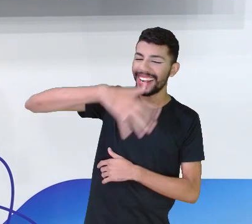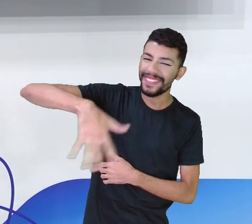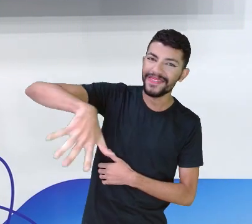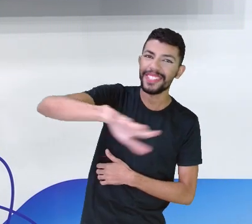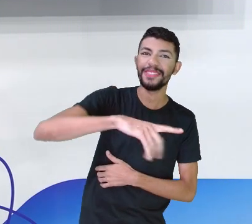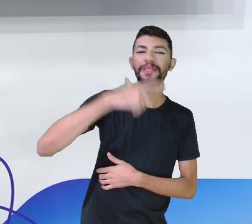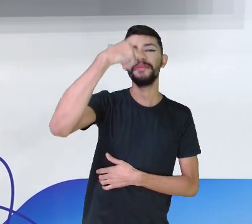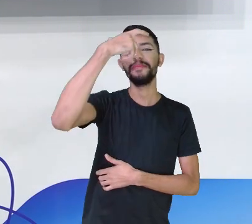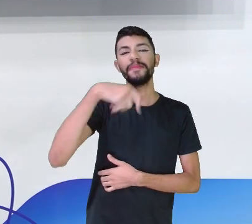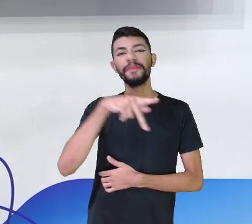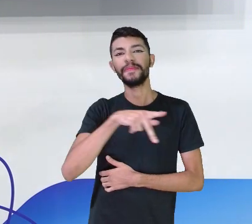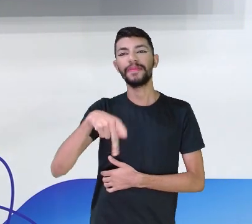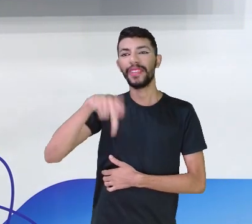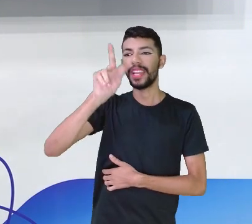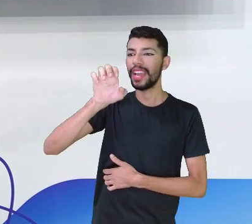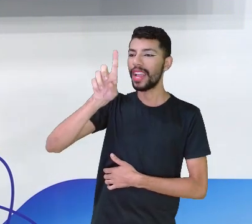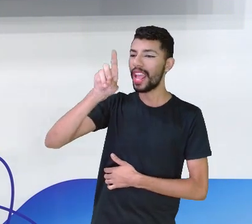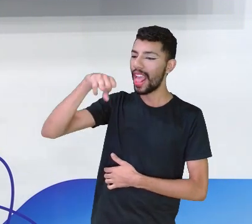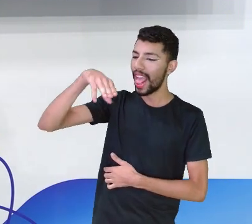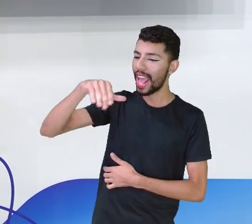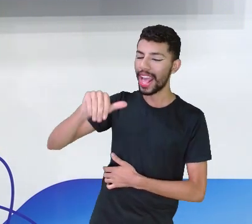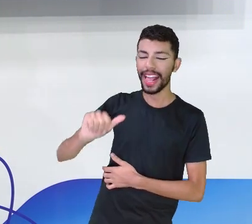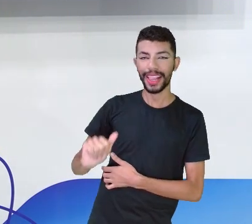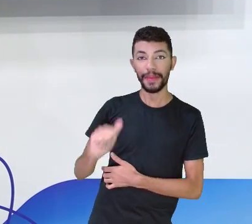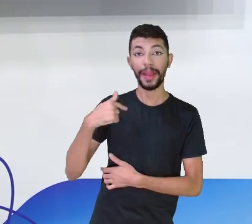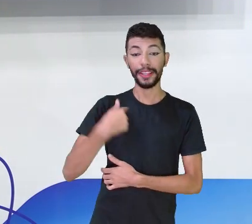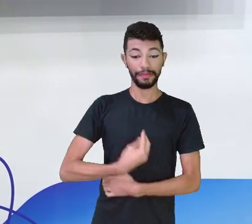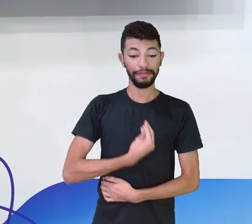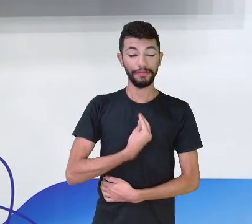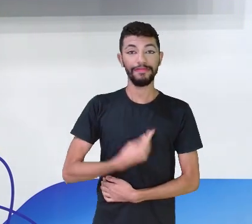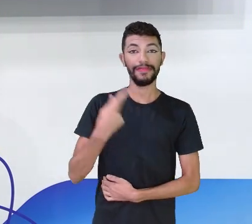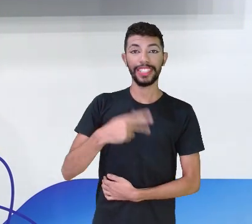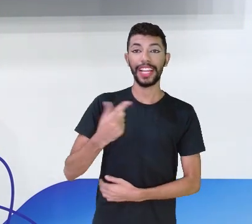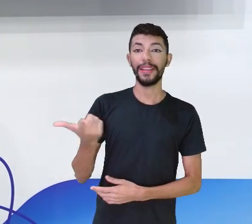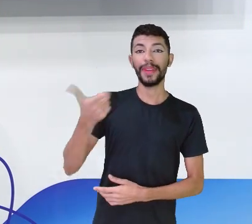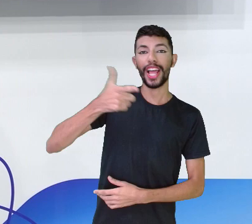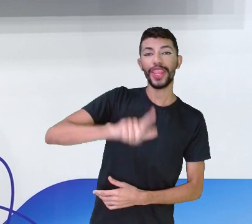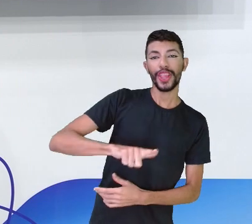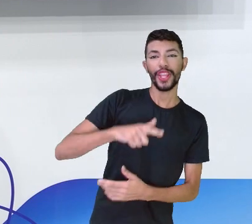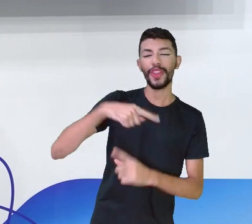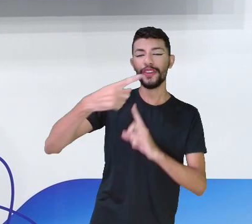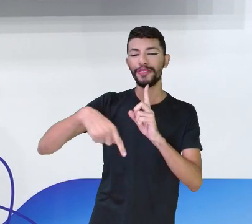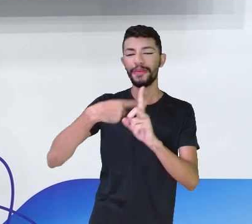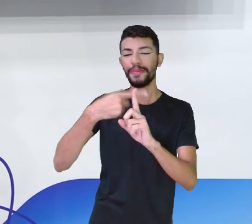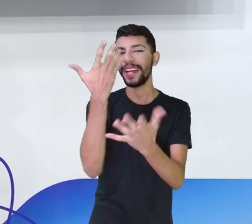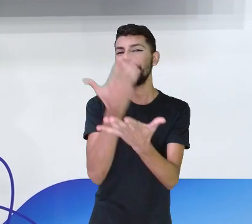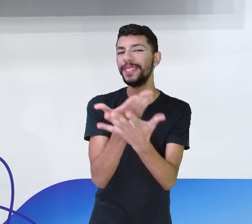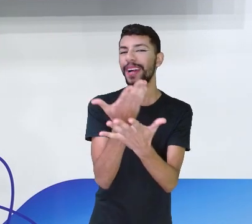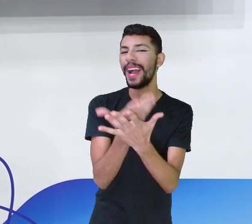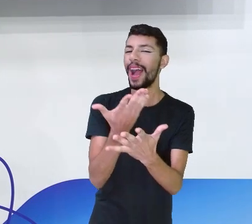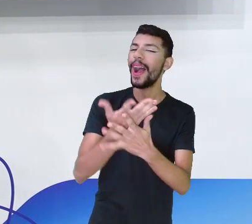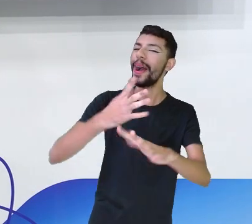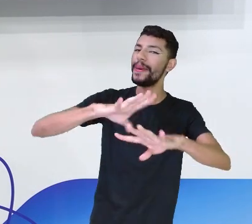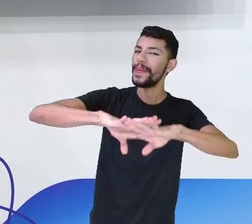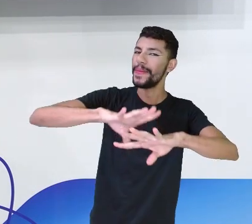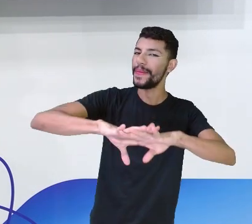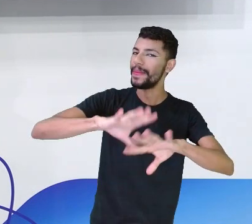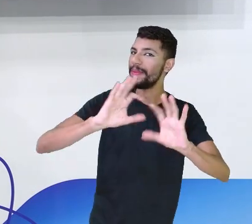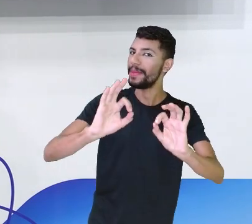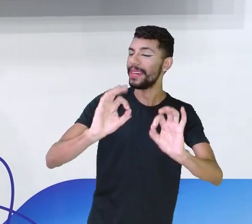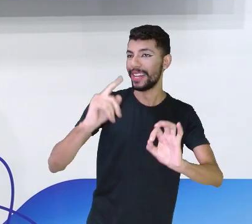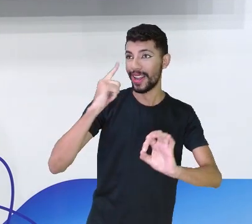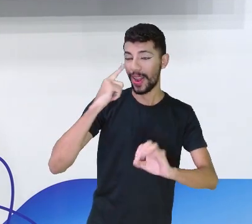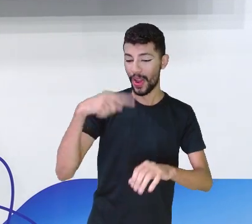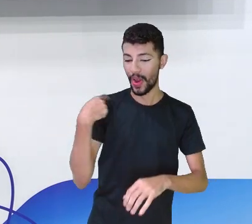pessoal, eu sou a professora Kedma Santos e estou aqui para mais uma aula de matemática. A gente